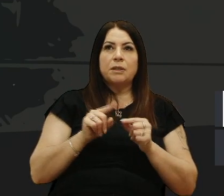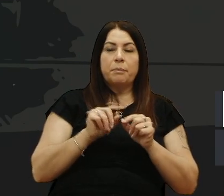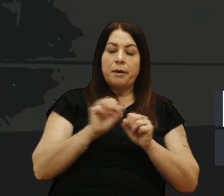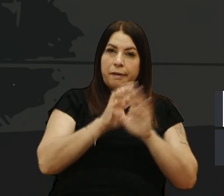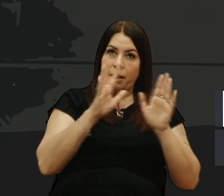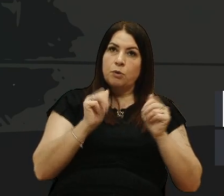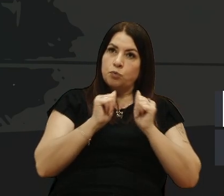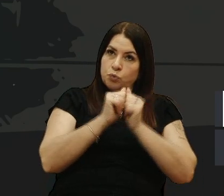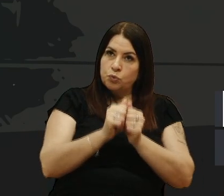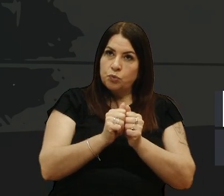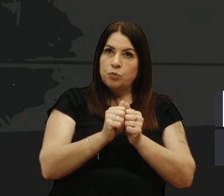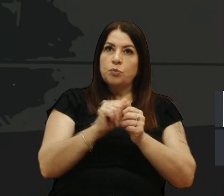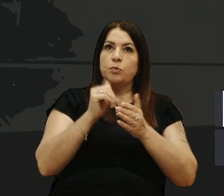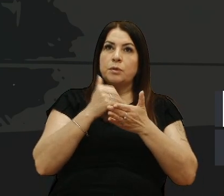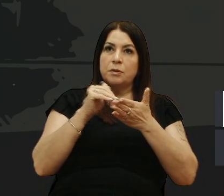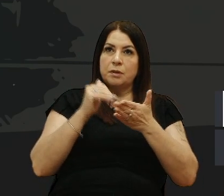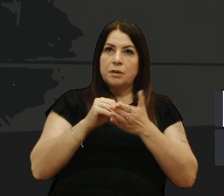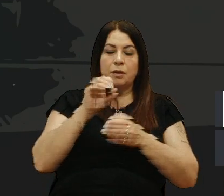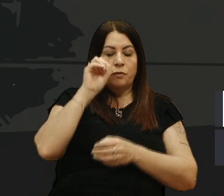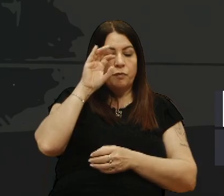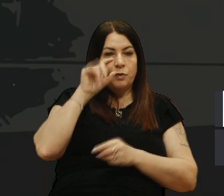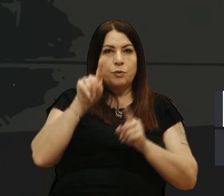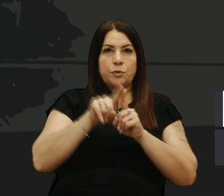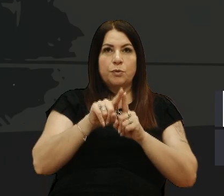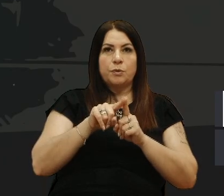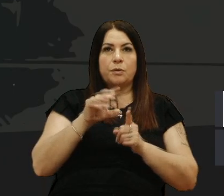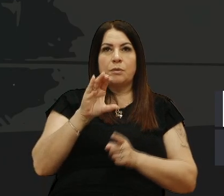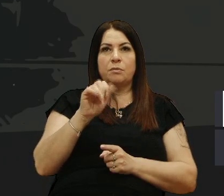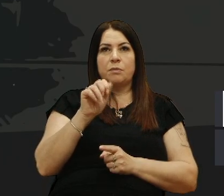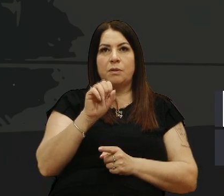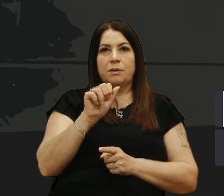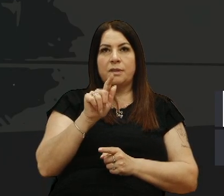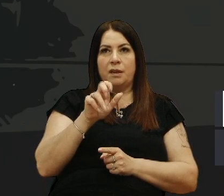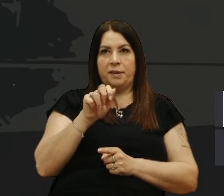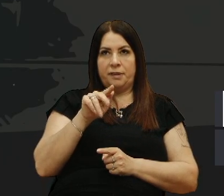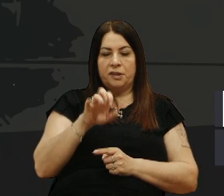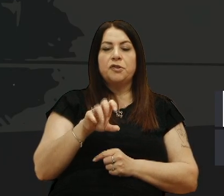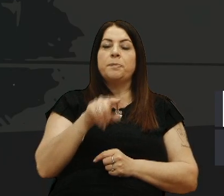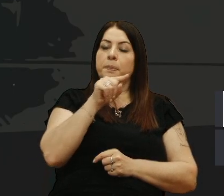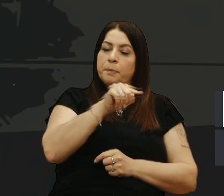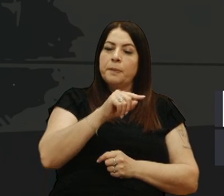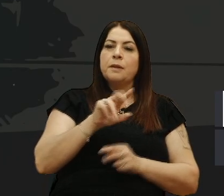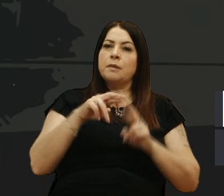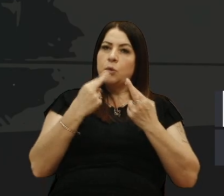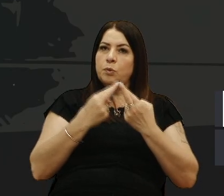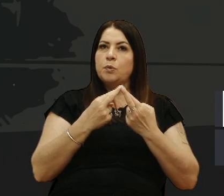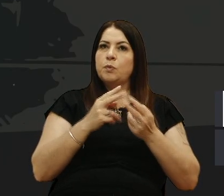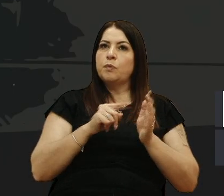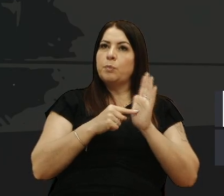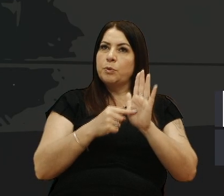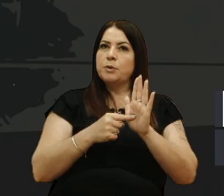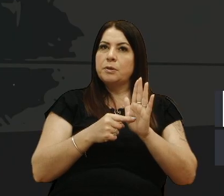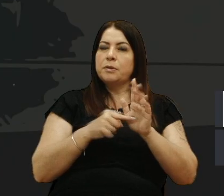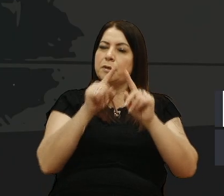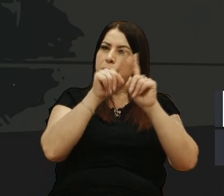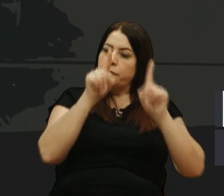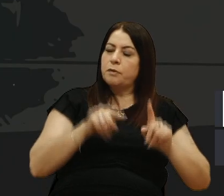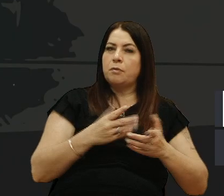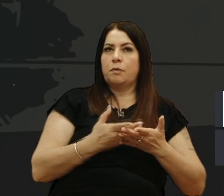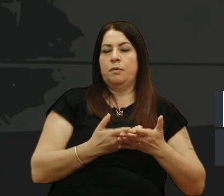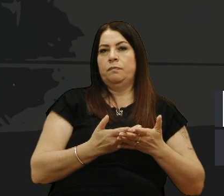claro, juntamente com o secretário Fiuza e o Casagrande. E naquele ato foi levado também